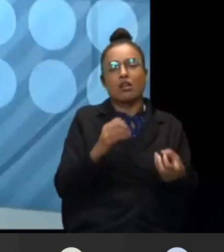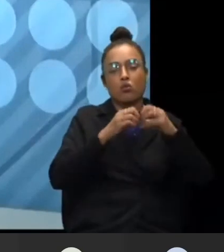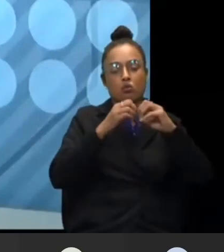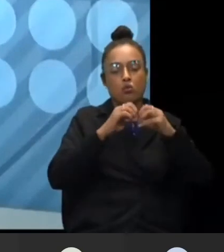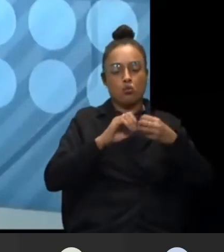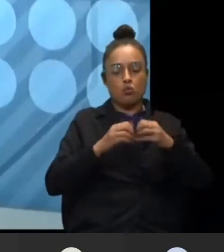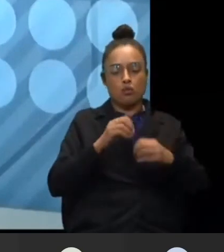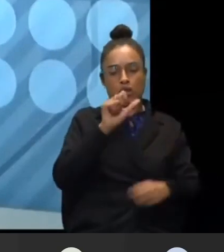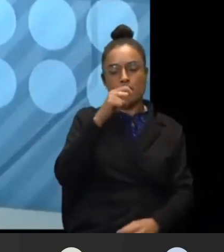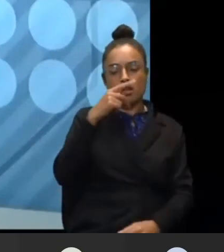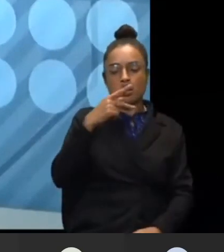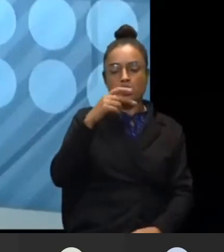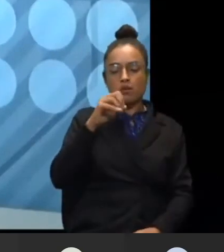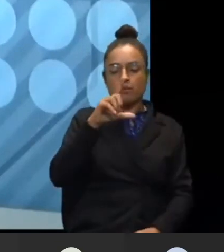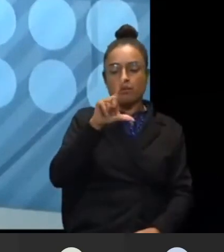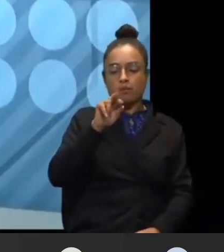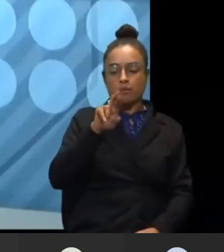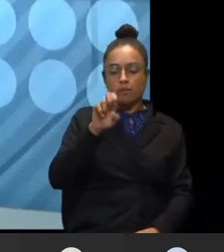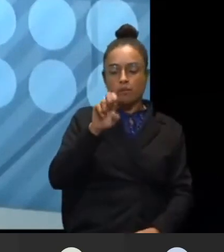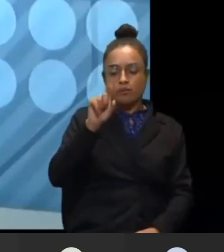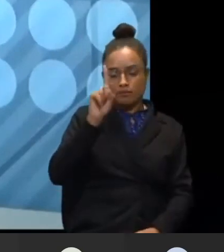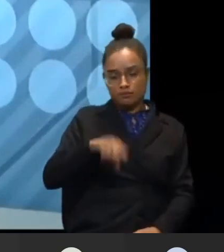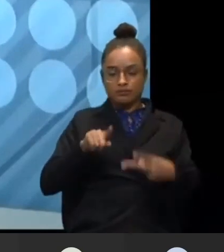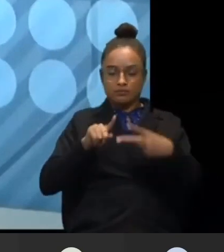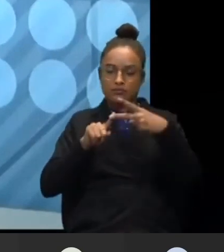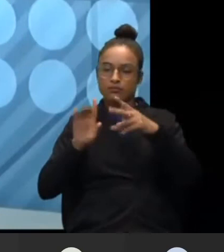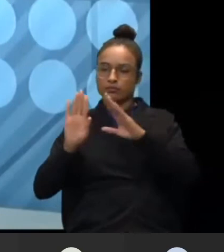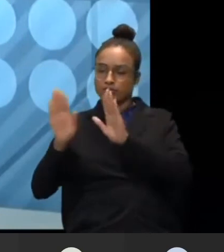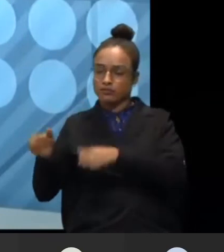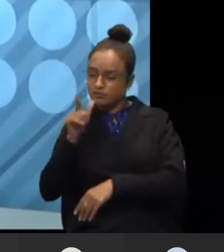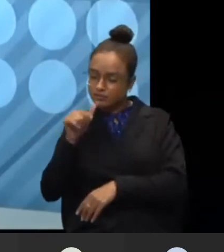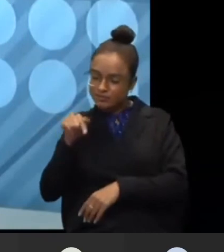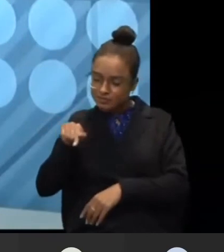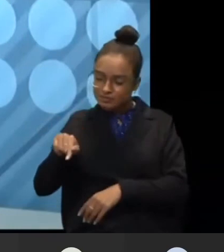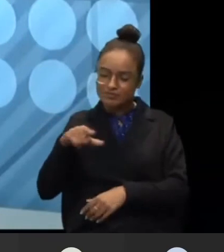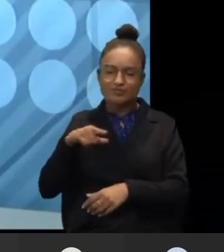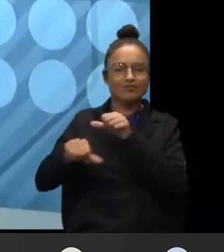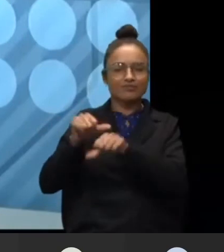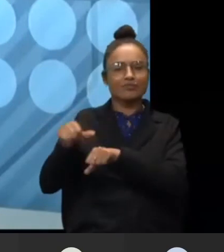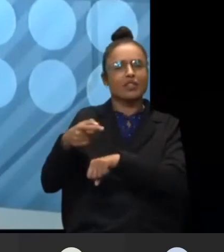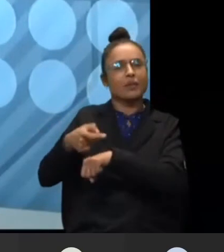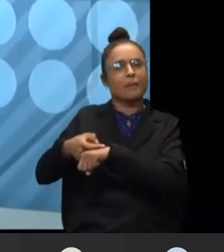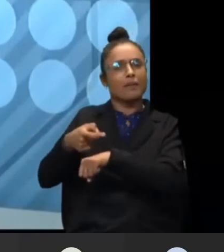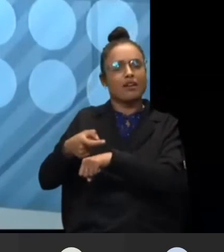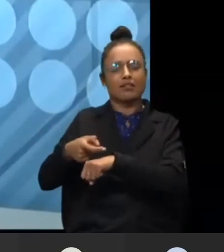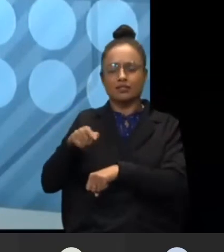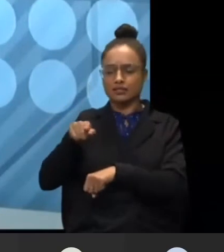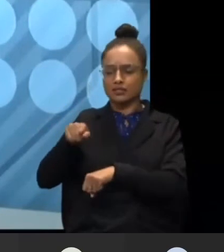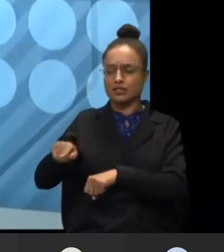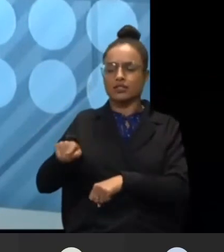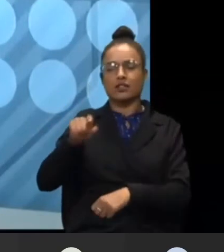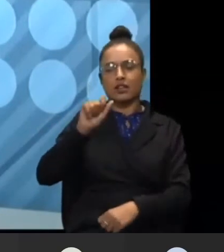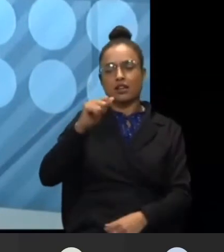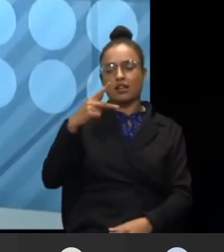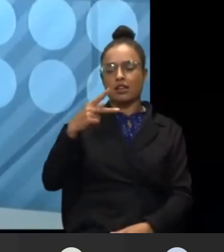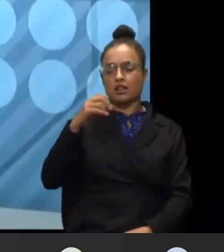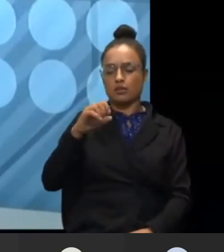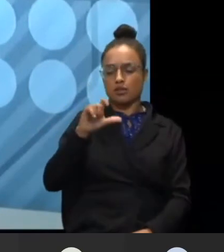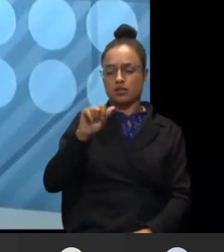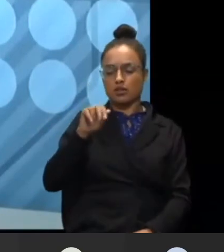a água, ela vai auxiliar na solubilização dos compostos polares. Sendo assim, teremos a separação